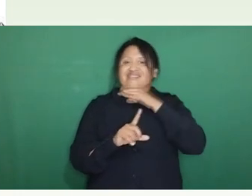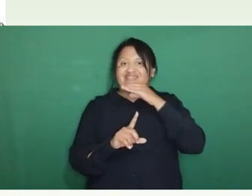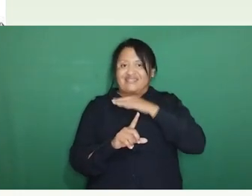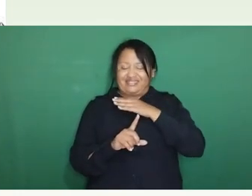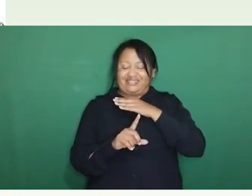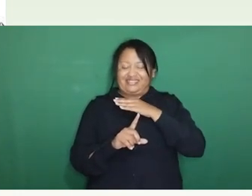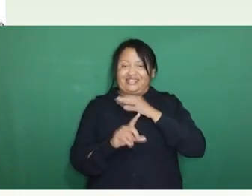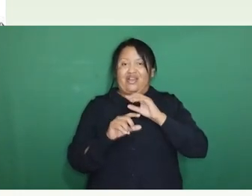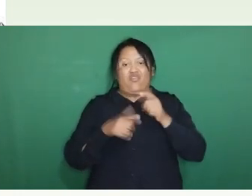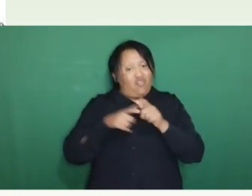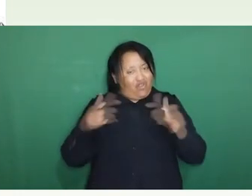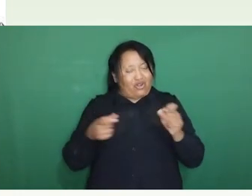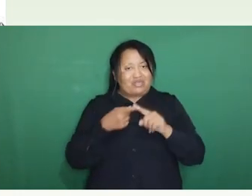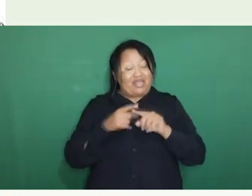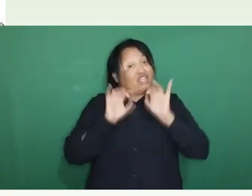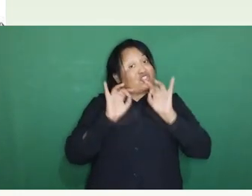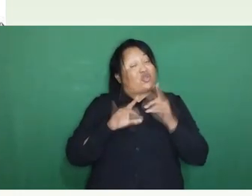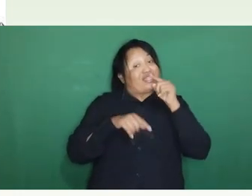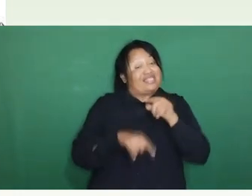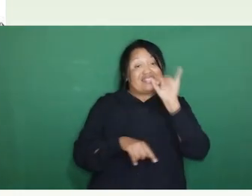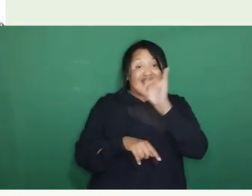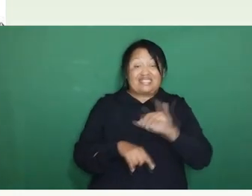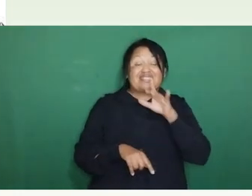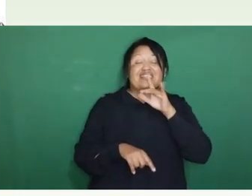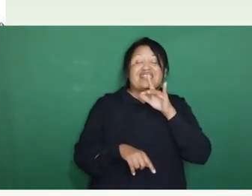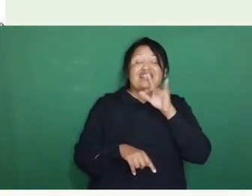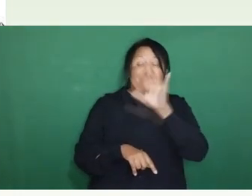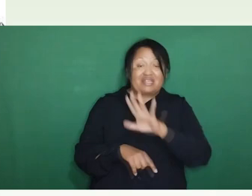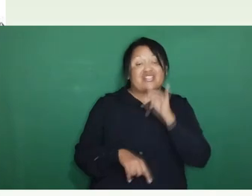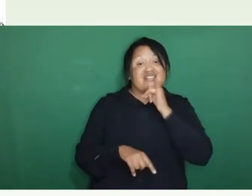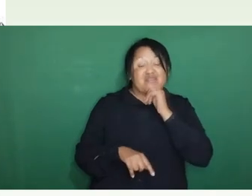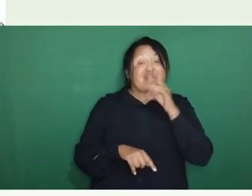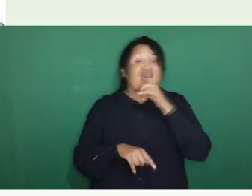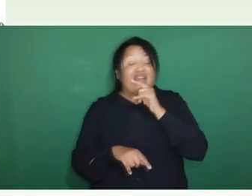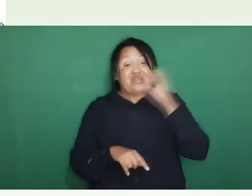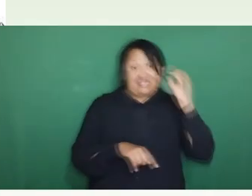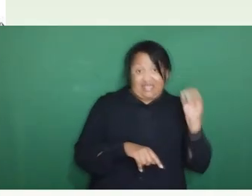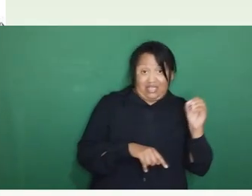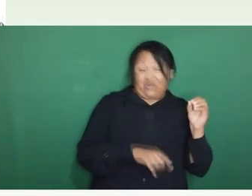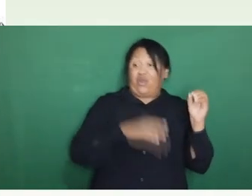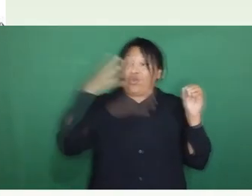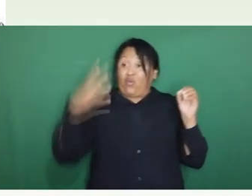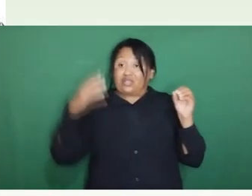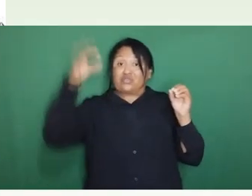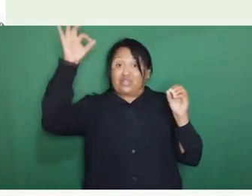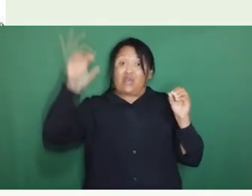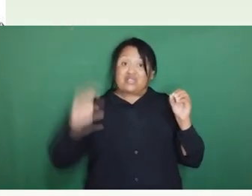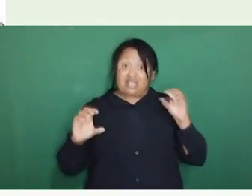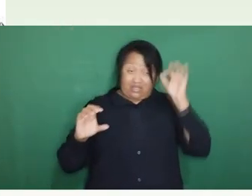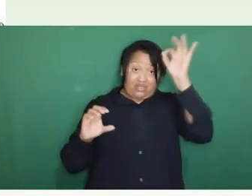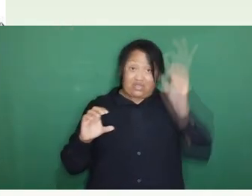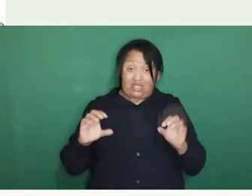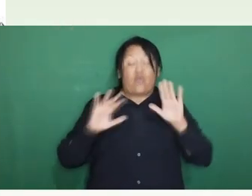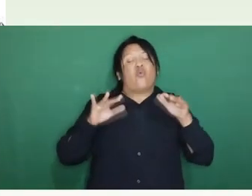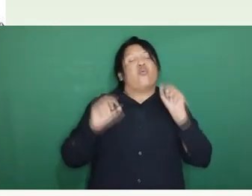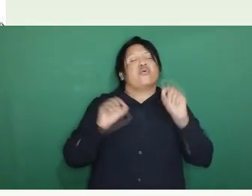aumentaria Só que nesse comportamento da água entre zero e quatro graus Celsius o que é que